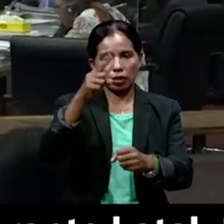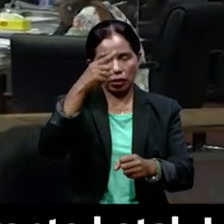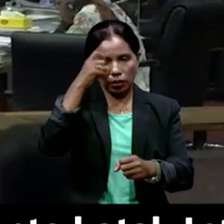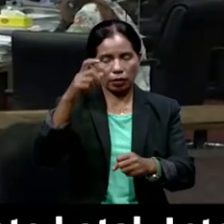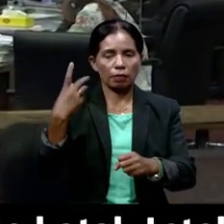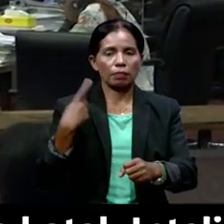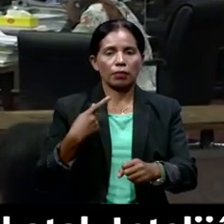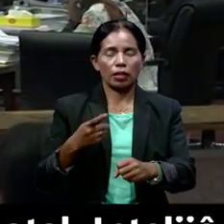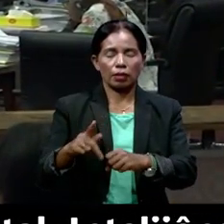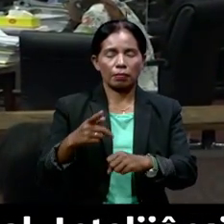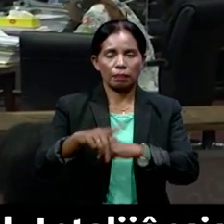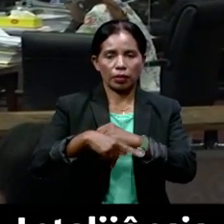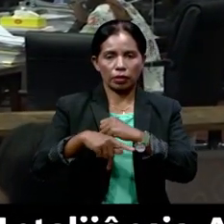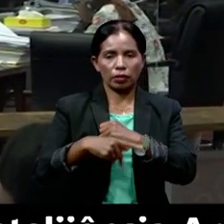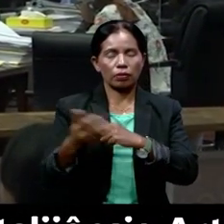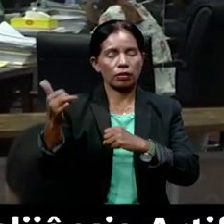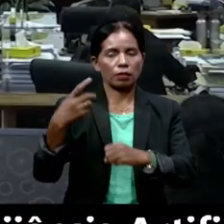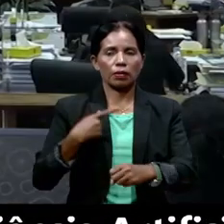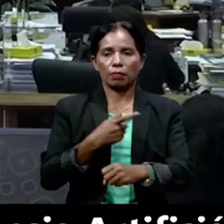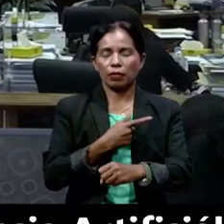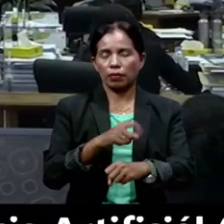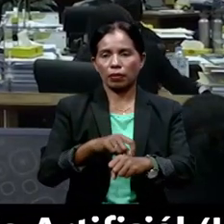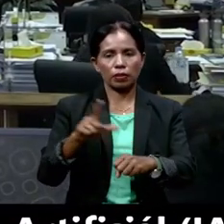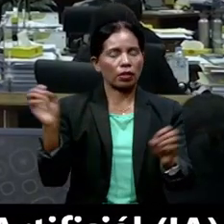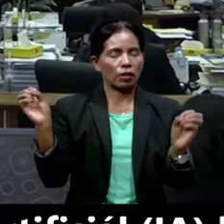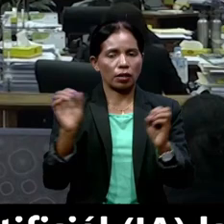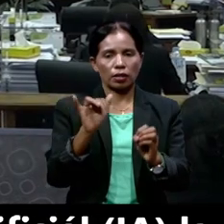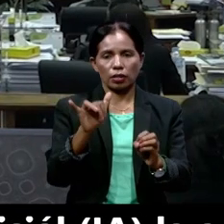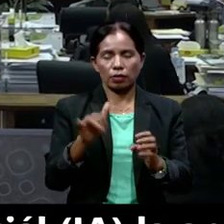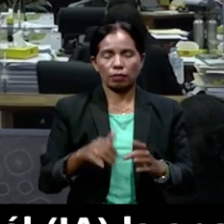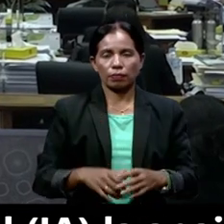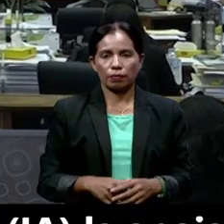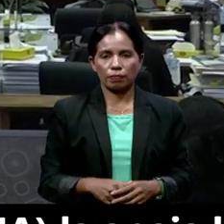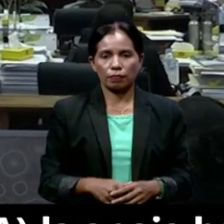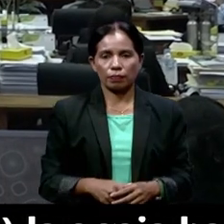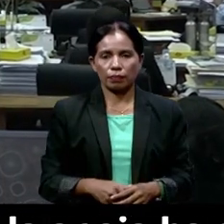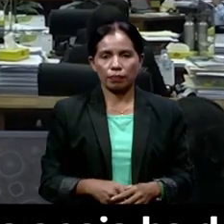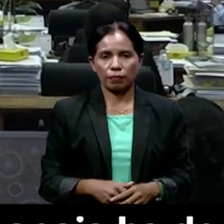e Parlamento Nacional, lá ia consensos. Rohima Dias, Jaime dos Santos, GMN.